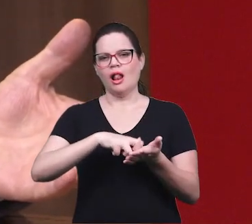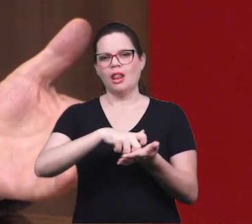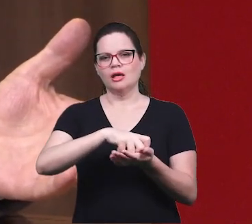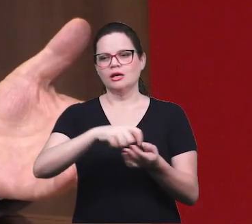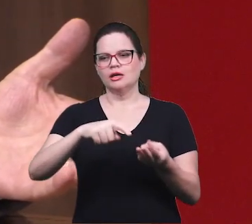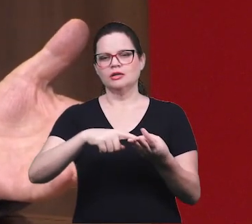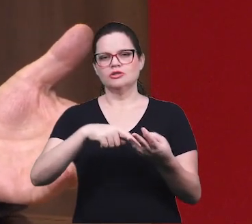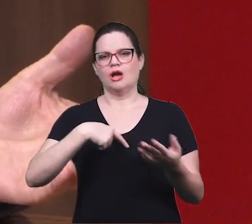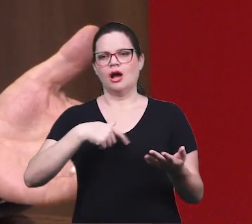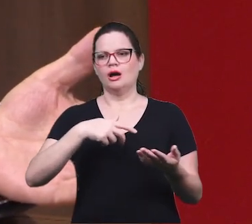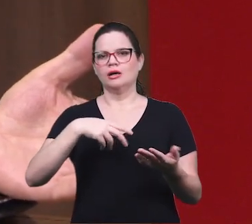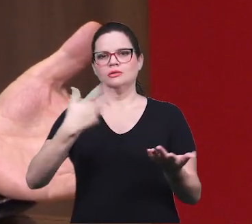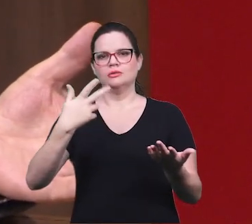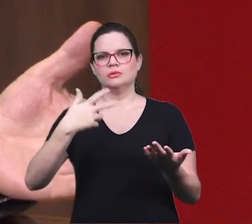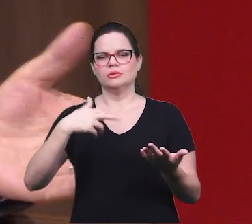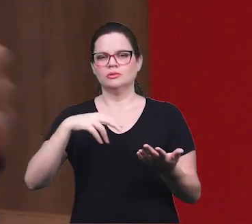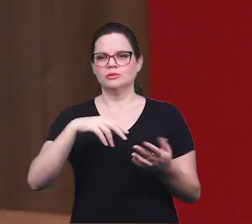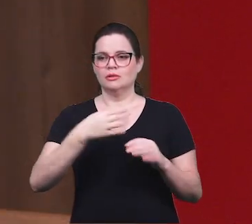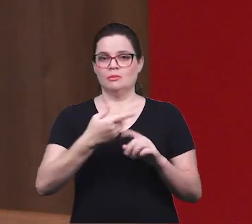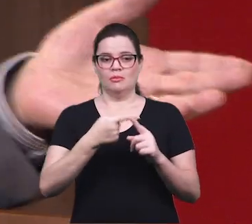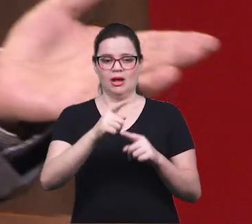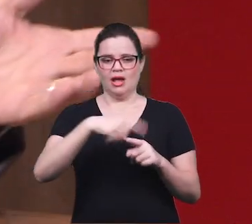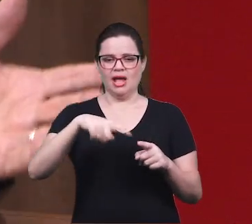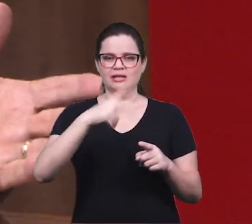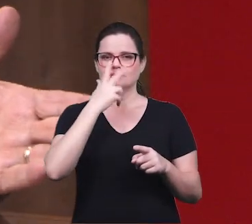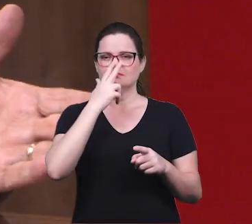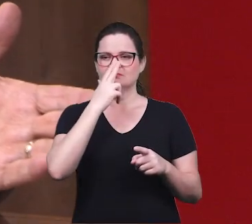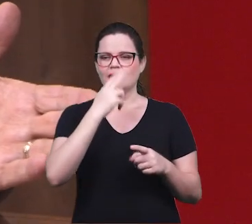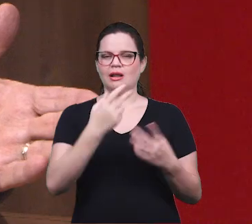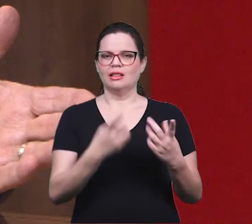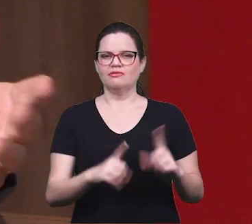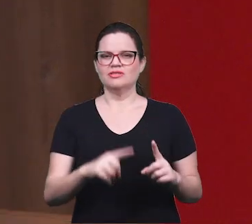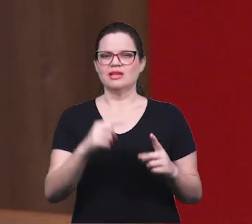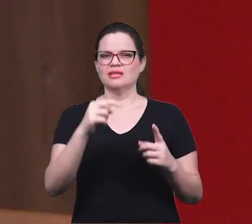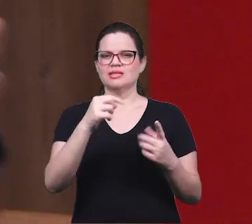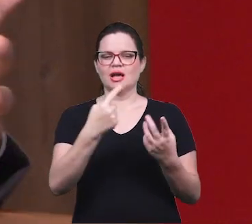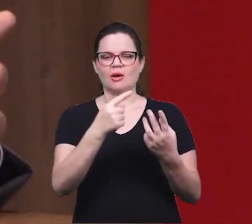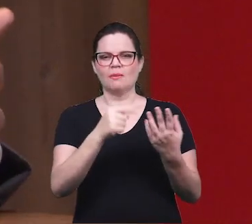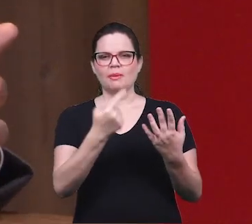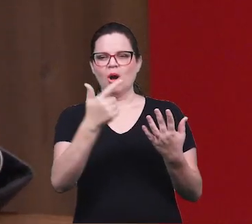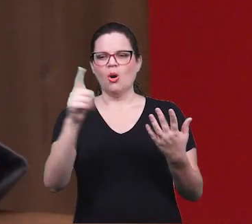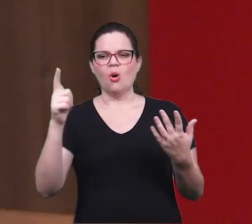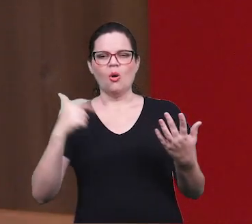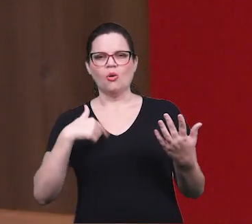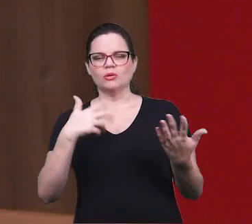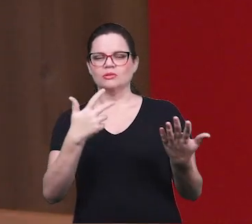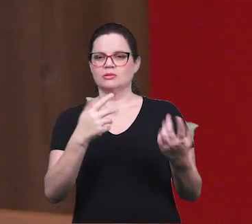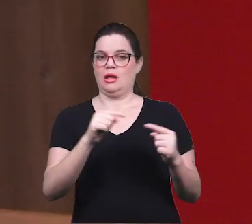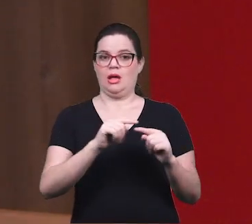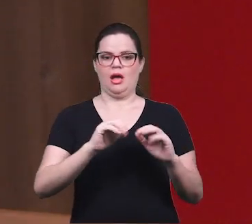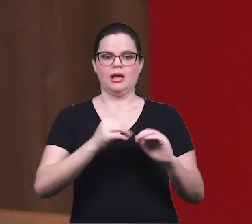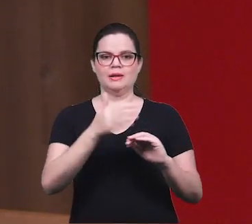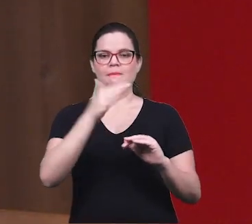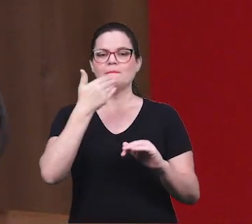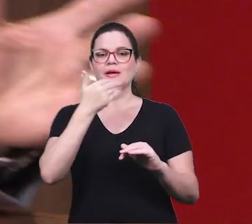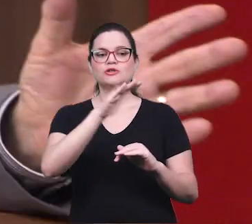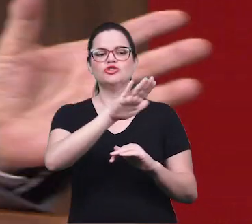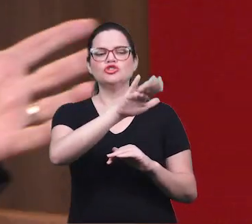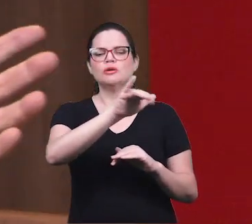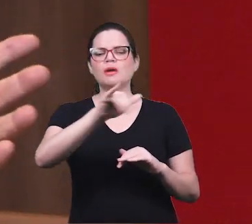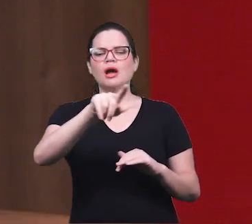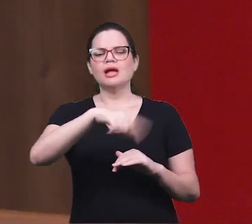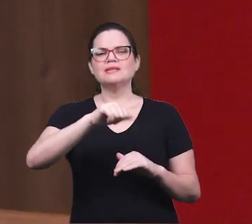estávamos sem Deus, separados de Deus, separados da comunidade de Deus. E chegou um momento que ele mandou que fossem os lugares